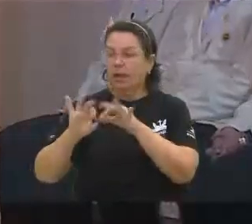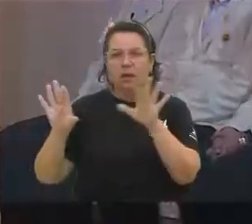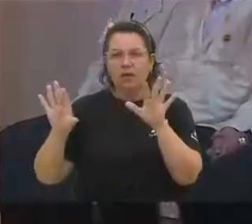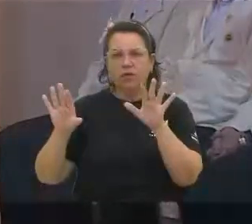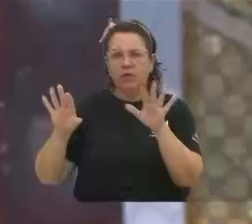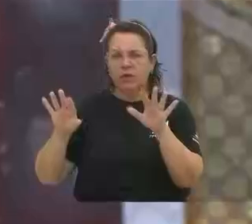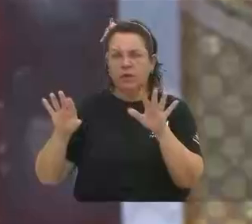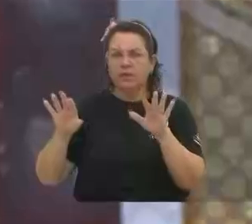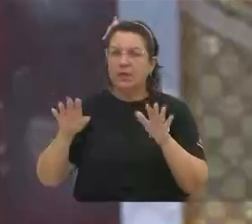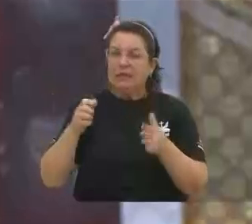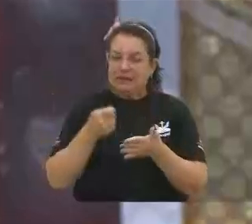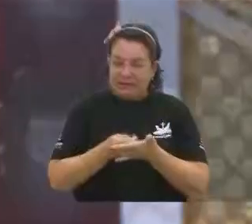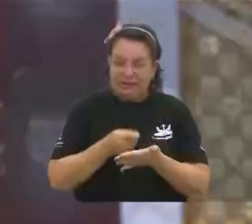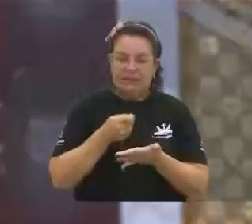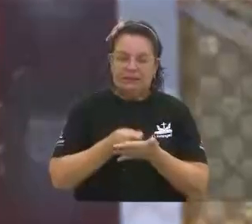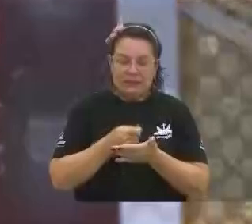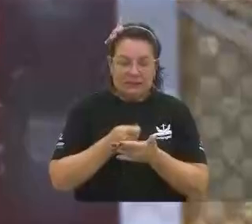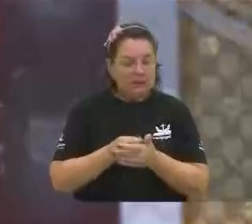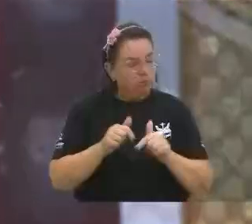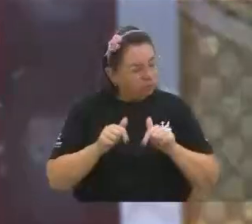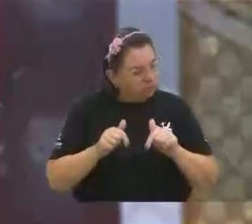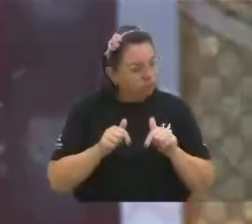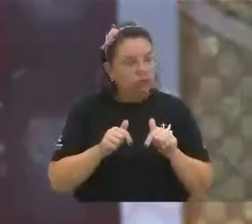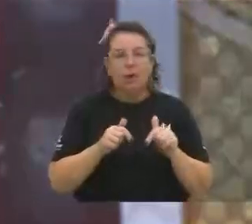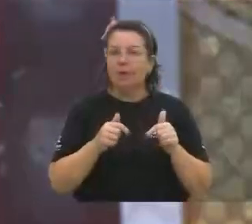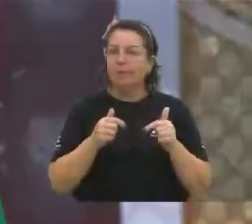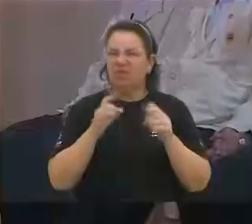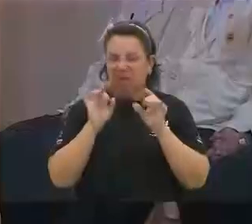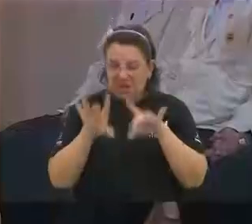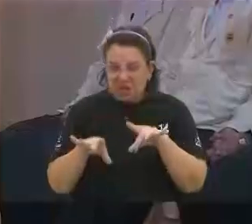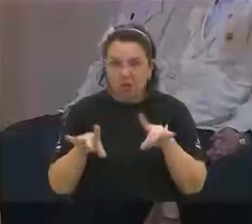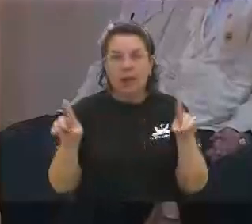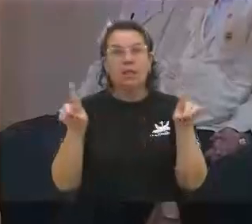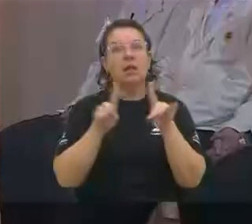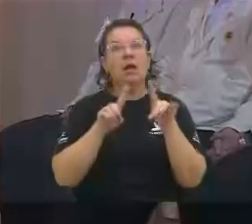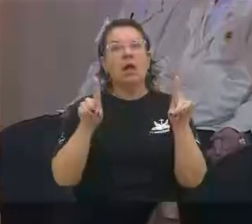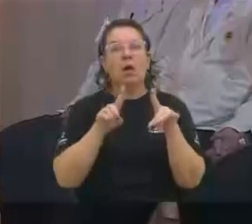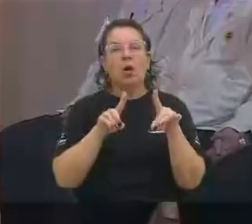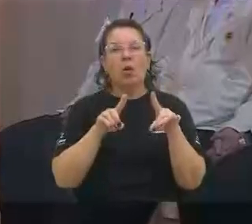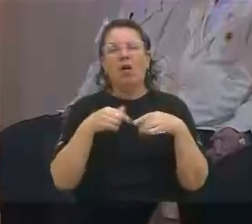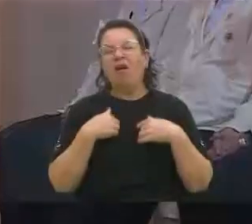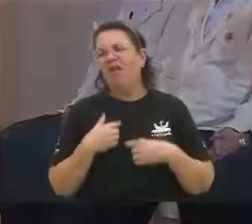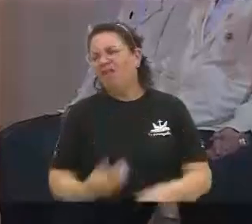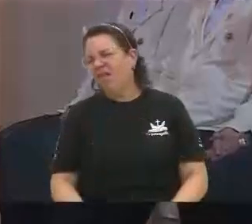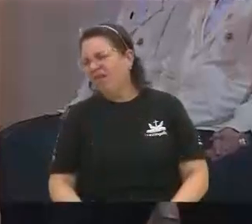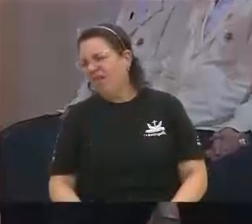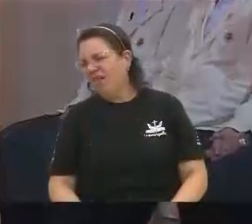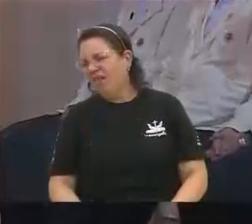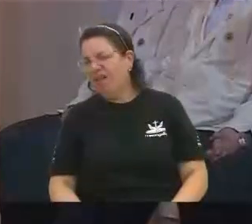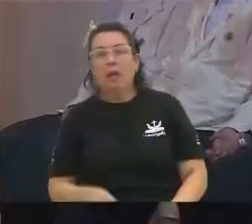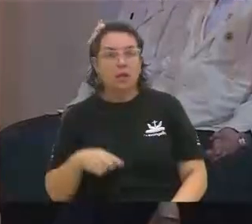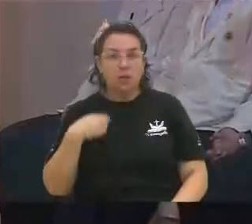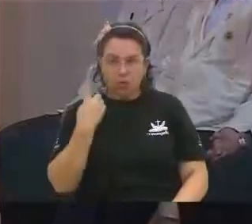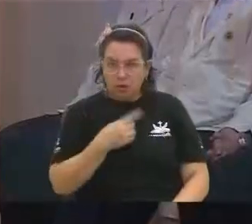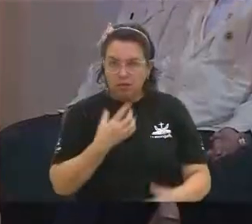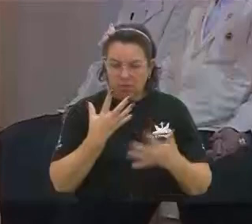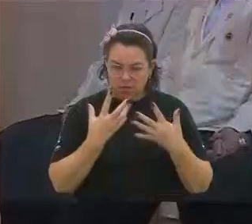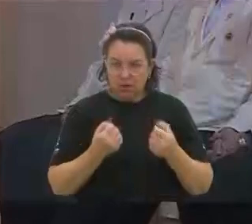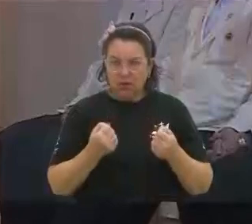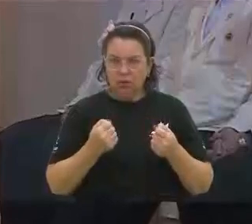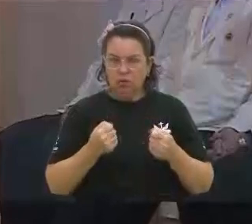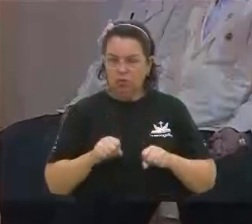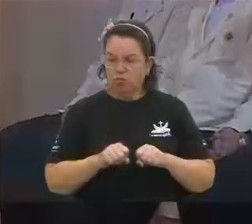quer dizer não desistir não se dar por Vencido não porque nós não aceitamos derrota